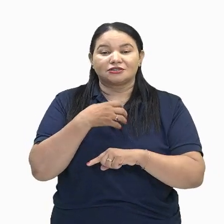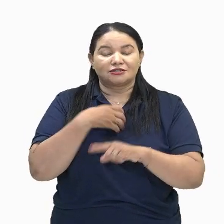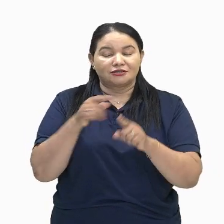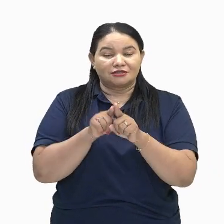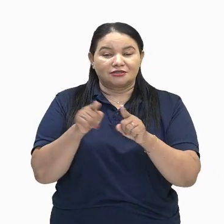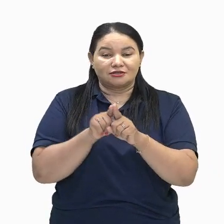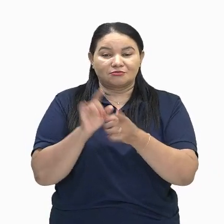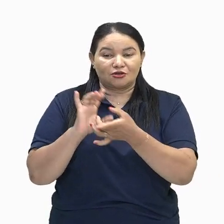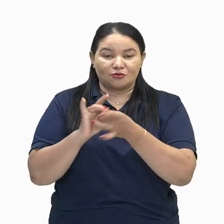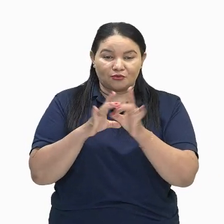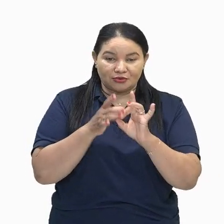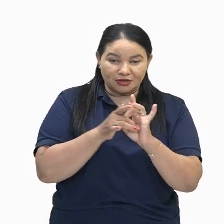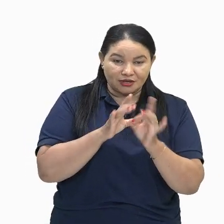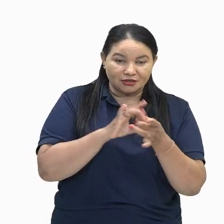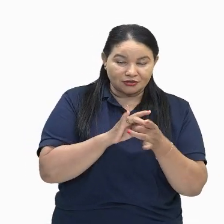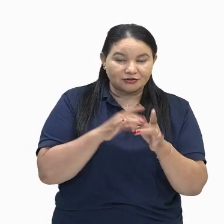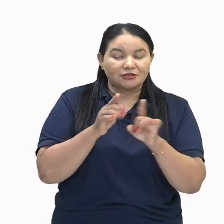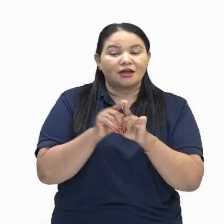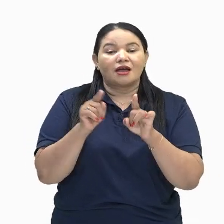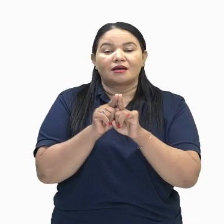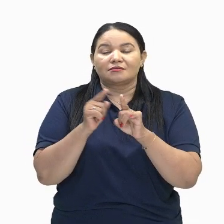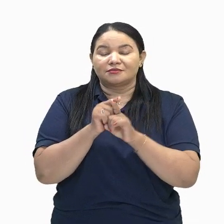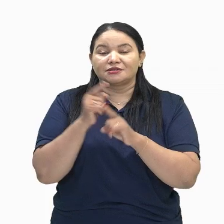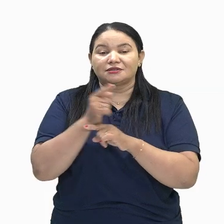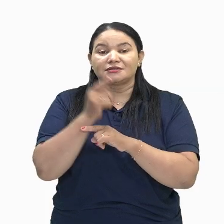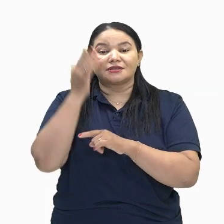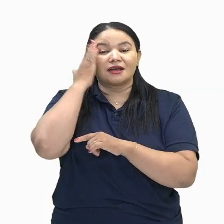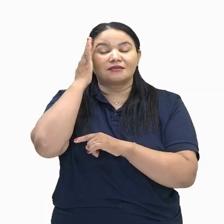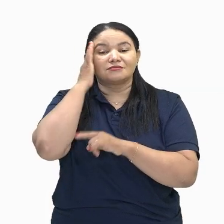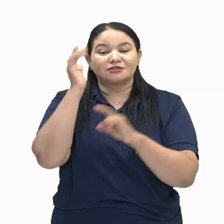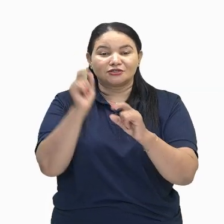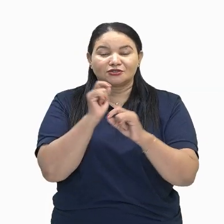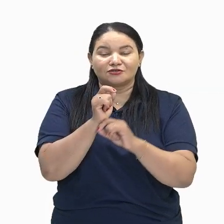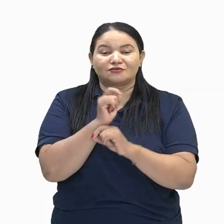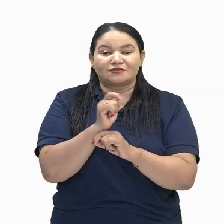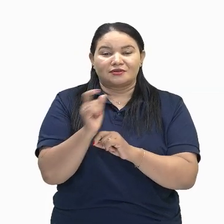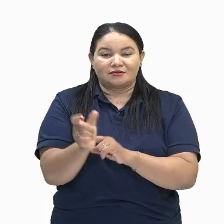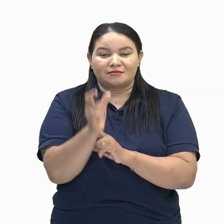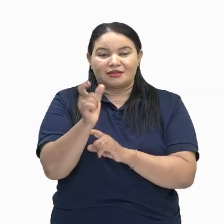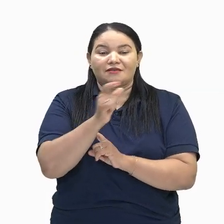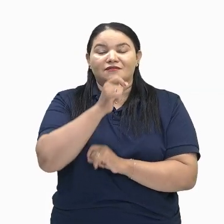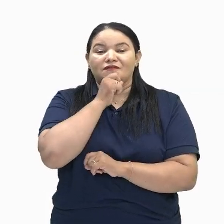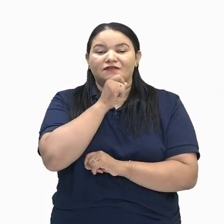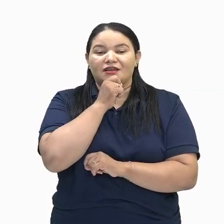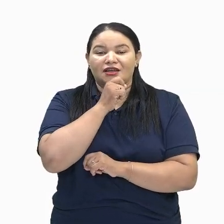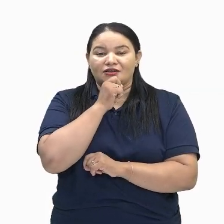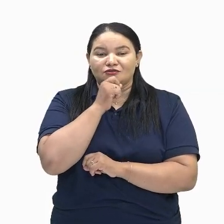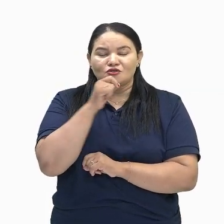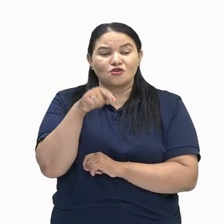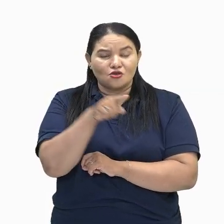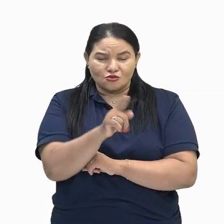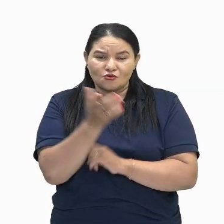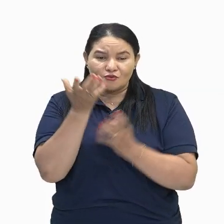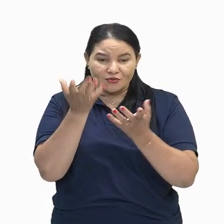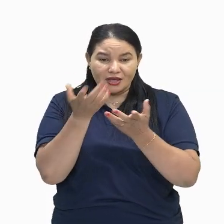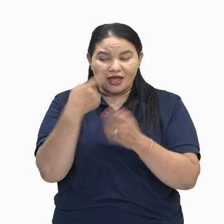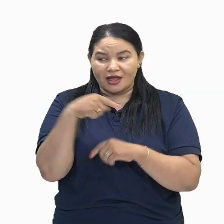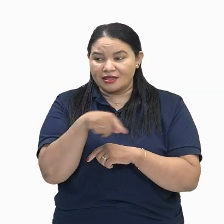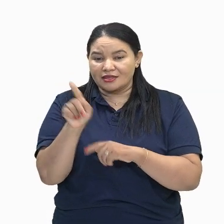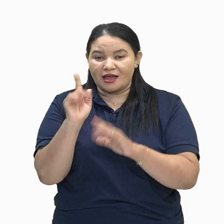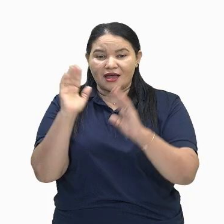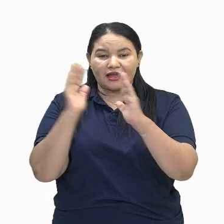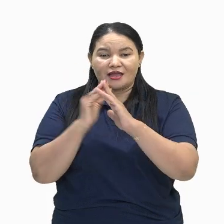contexto dessa frase, a gente vai entender que é velho, que ele está querendo dizer. Velho, tu tá afim de dar um chega lá em